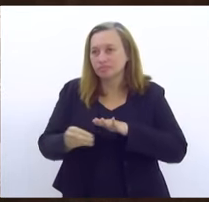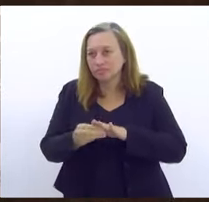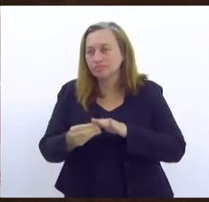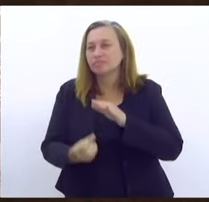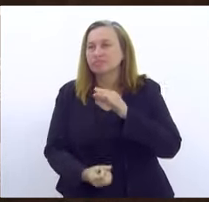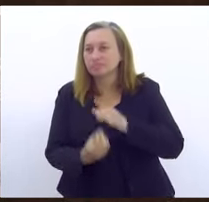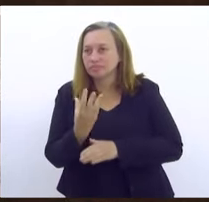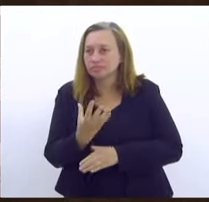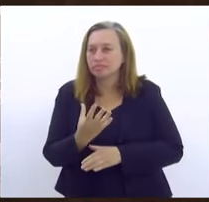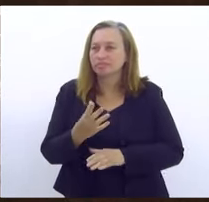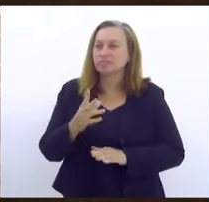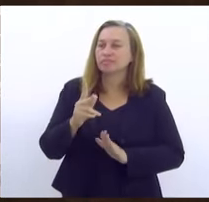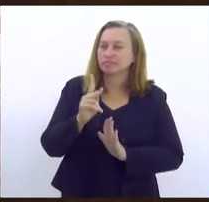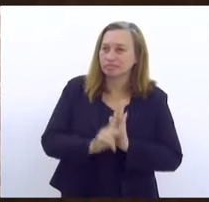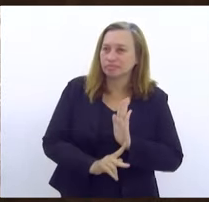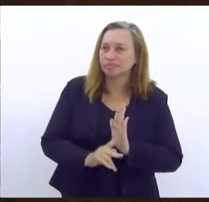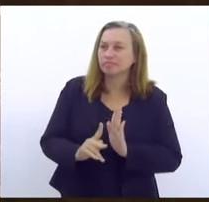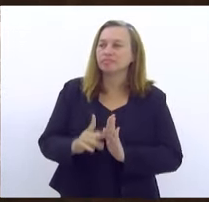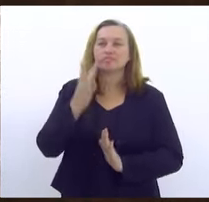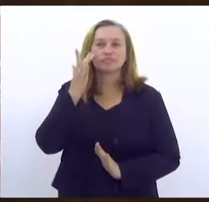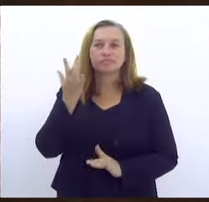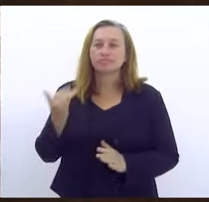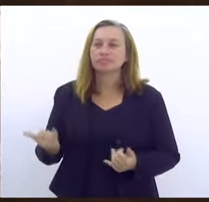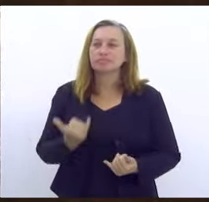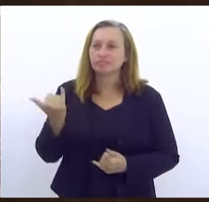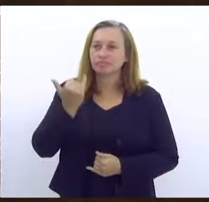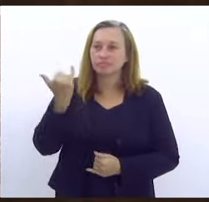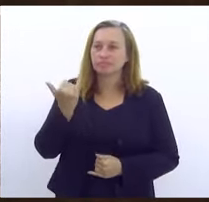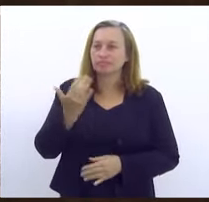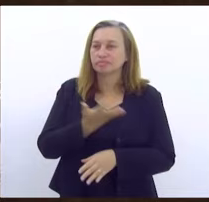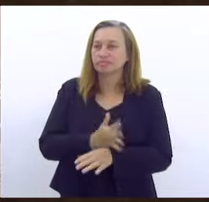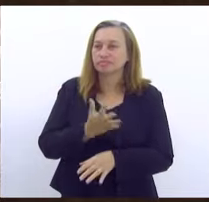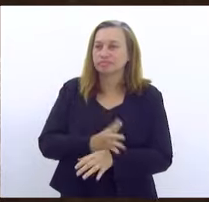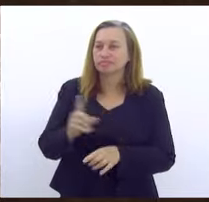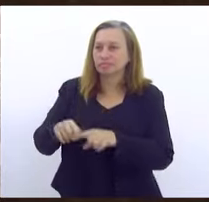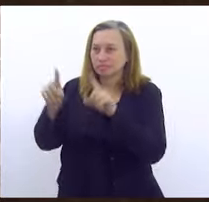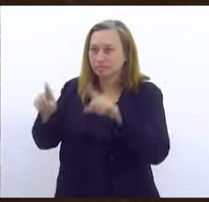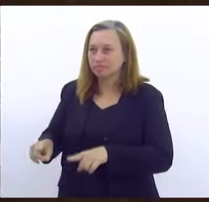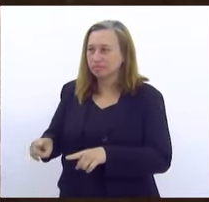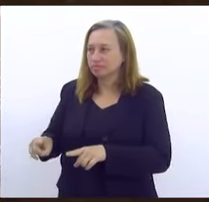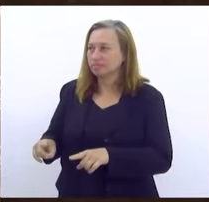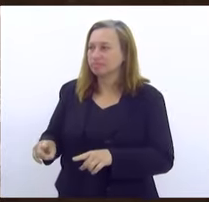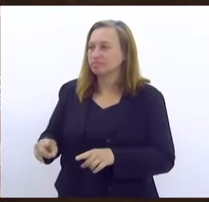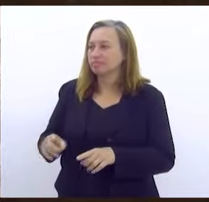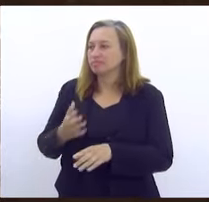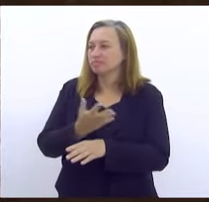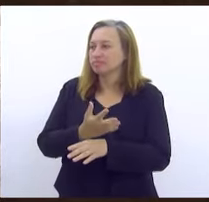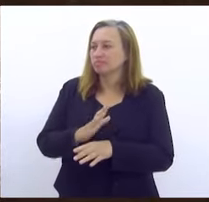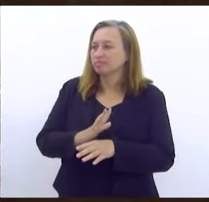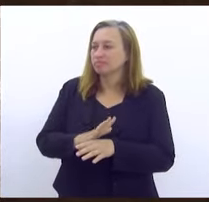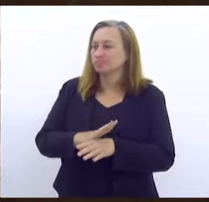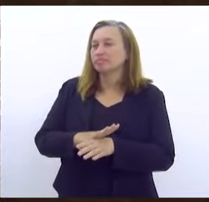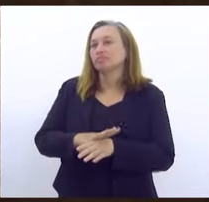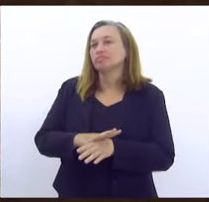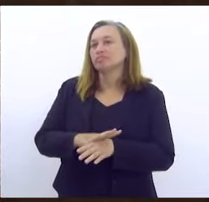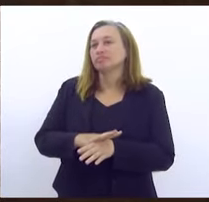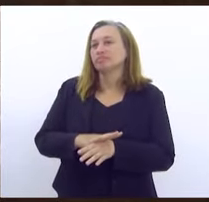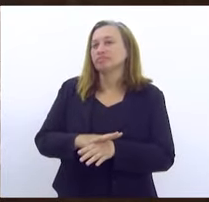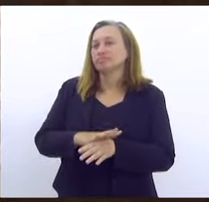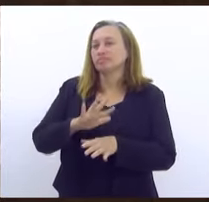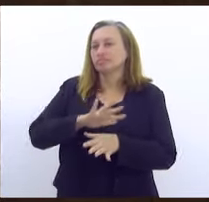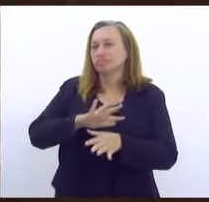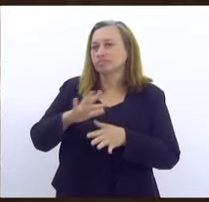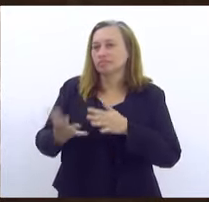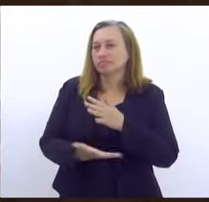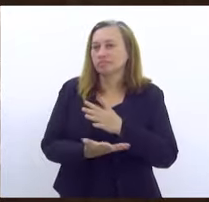projeto, mas eu acho extremamente essencial determinar o treinamento de servidores na língua brasileira de sinais e, por isso, eu peço coautoria